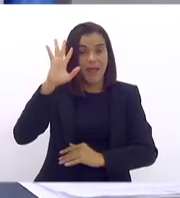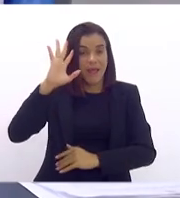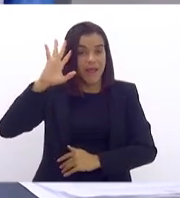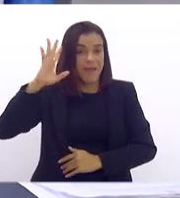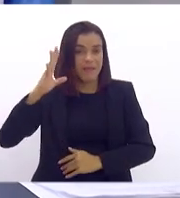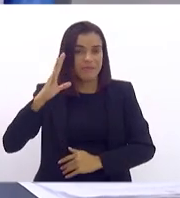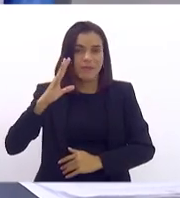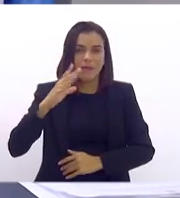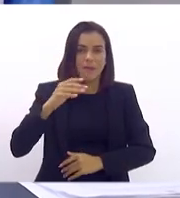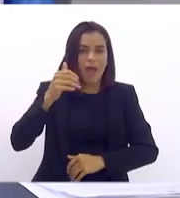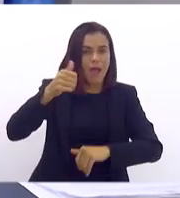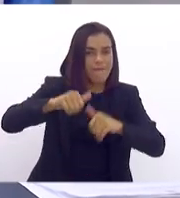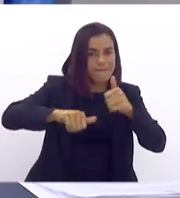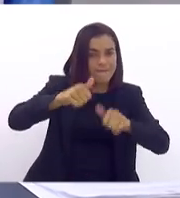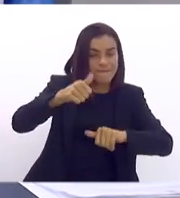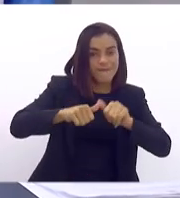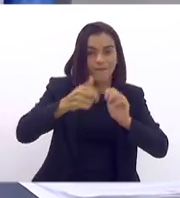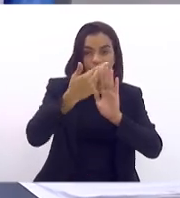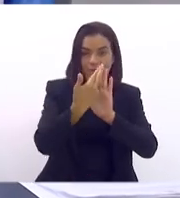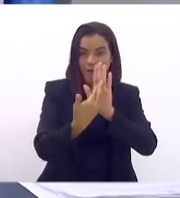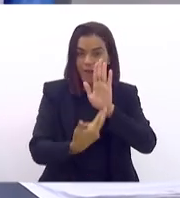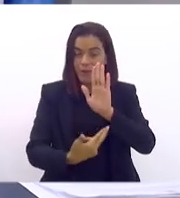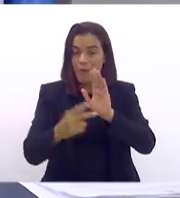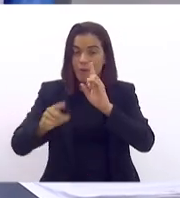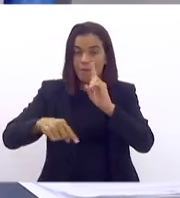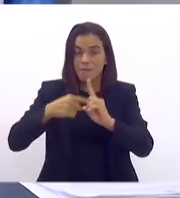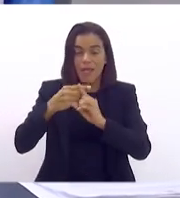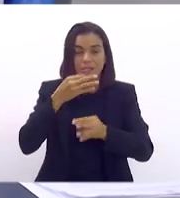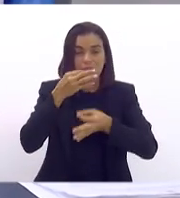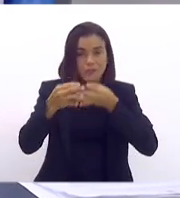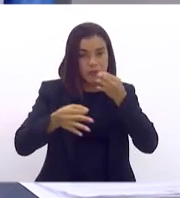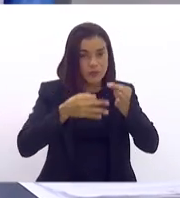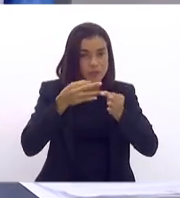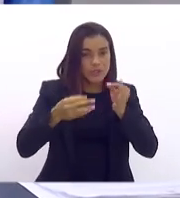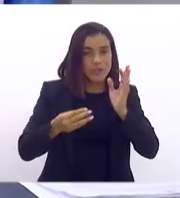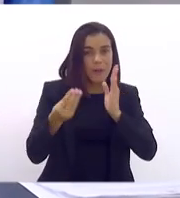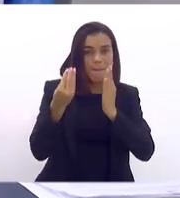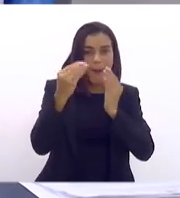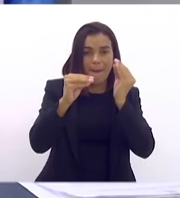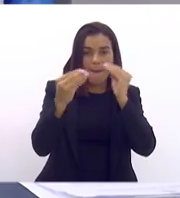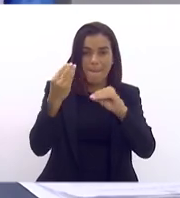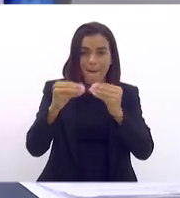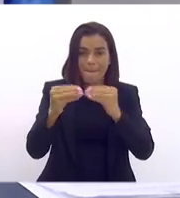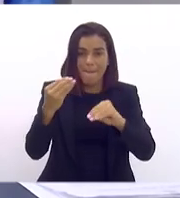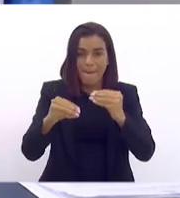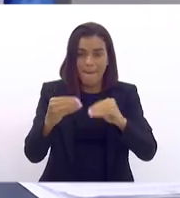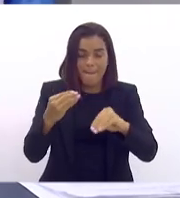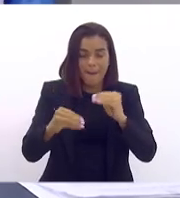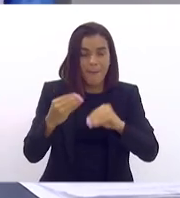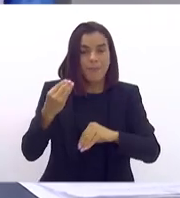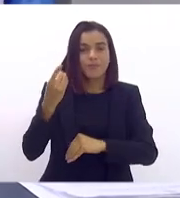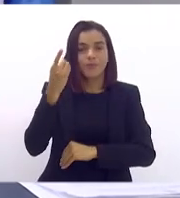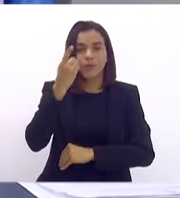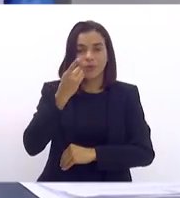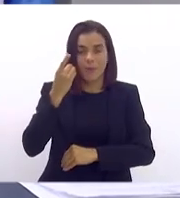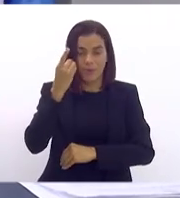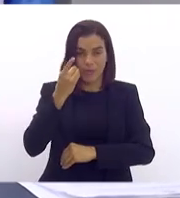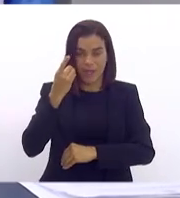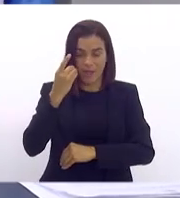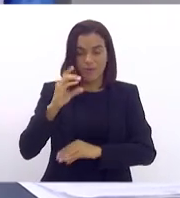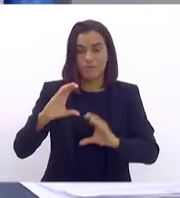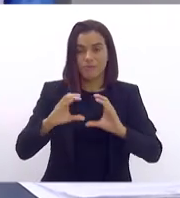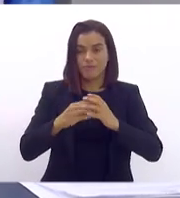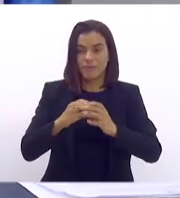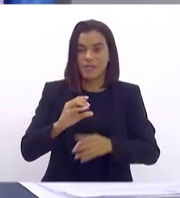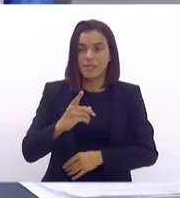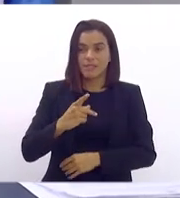o relatório e também as sugestões aventadas pelas demais deputados e deputadas daqui desta